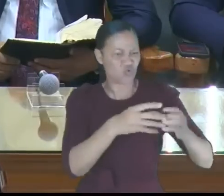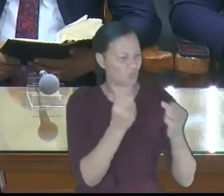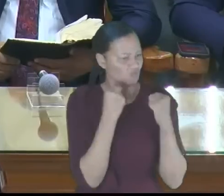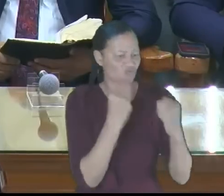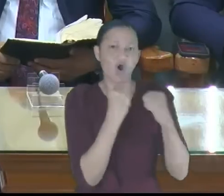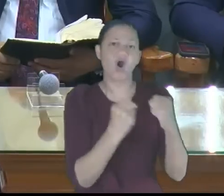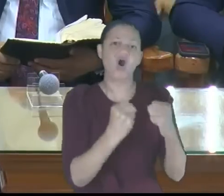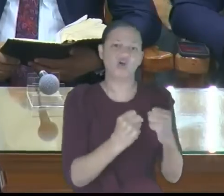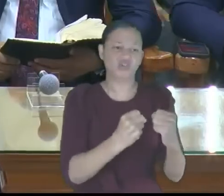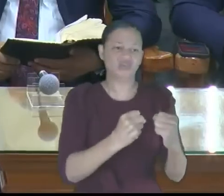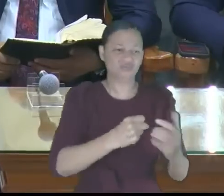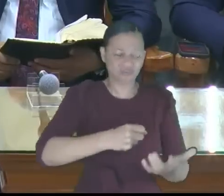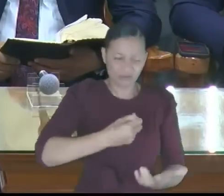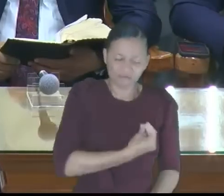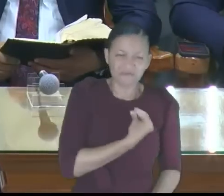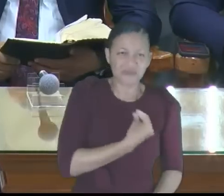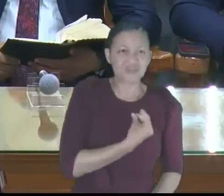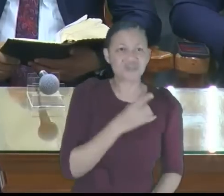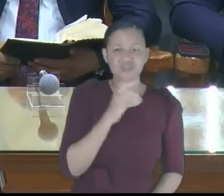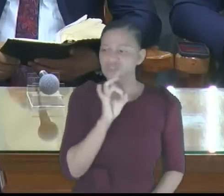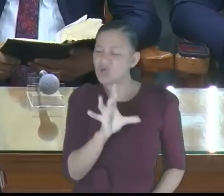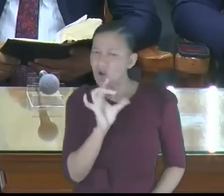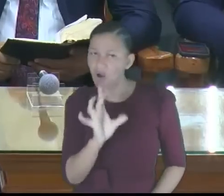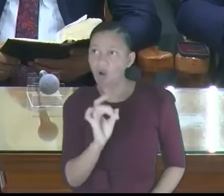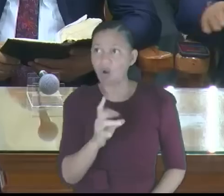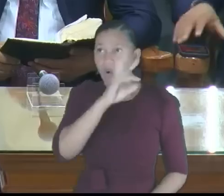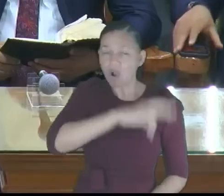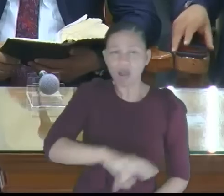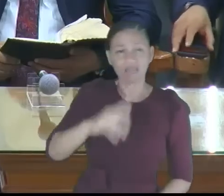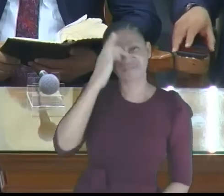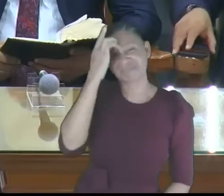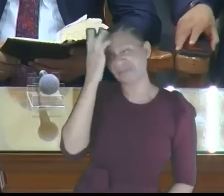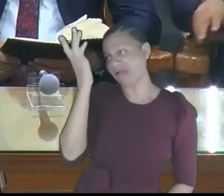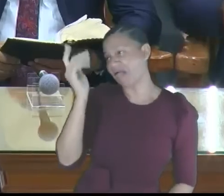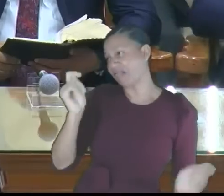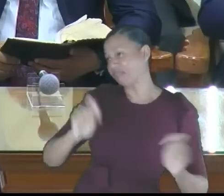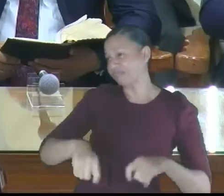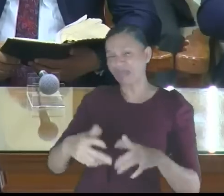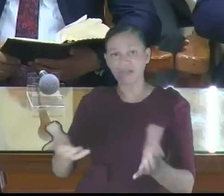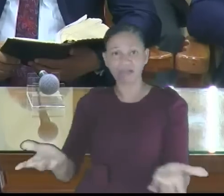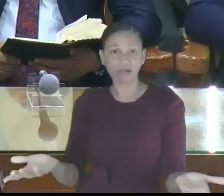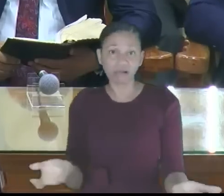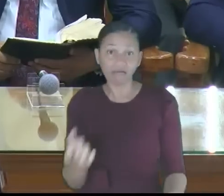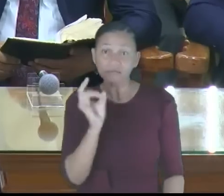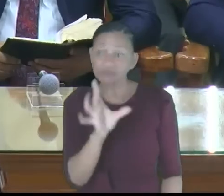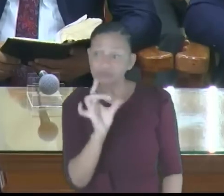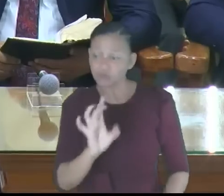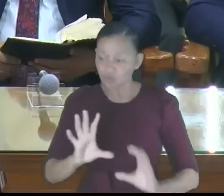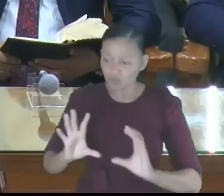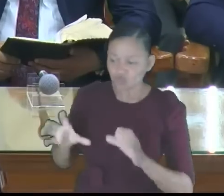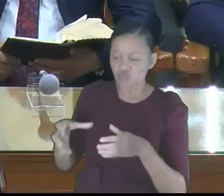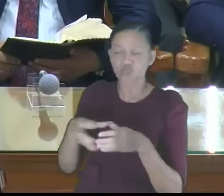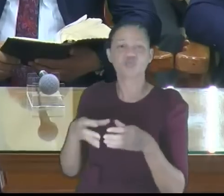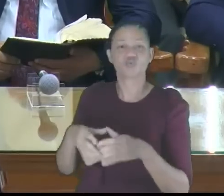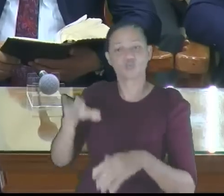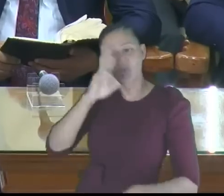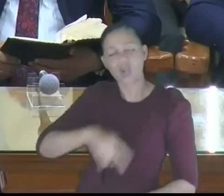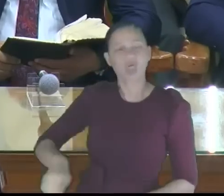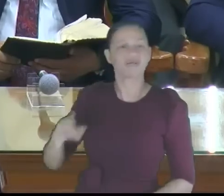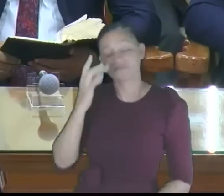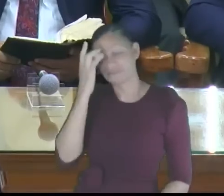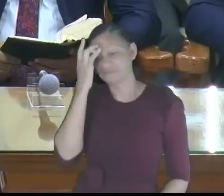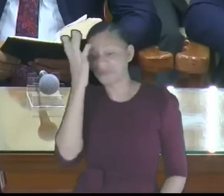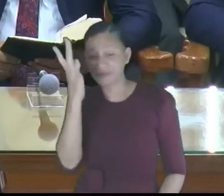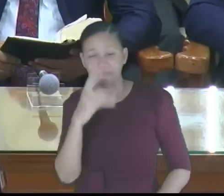ver uma igreja, se for só uma religião é fácil. Se for só um grupo religioso é fácil. Agora,